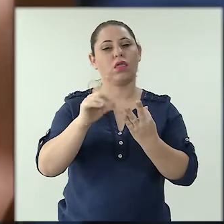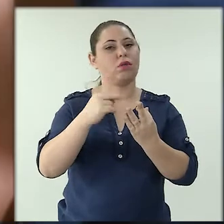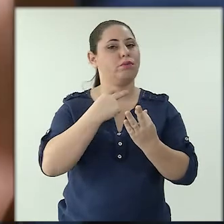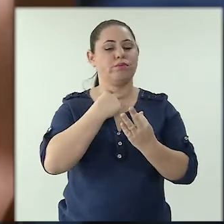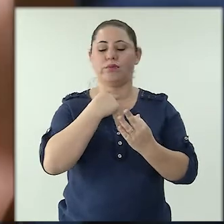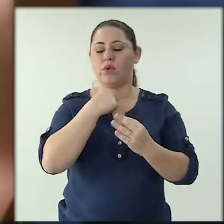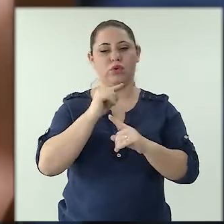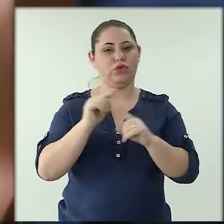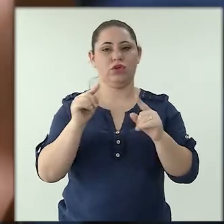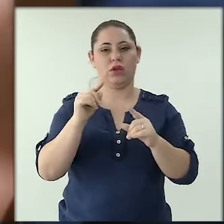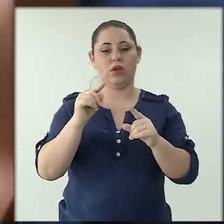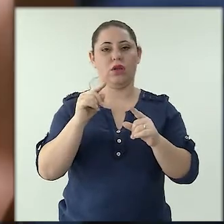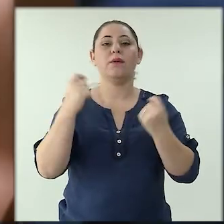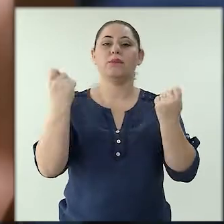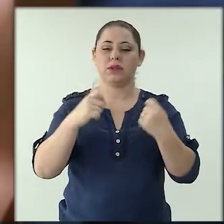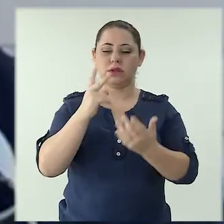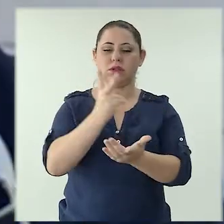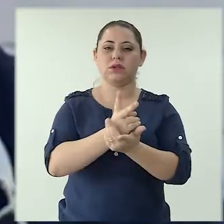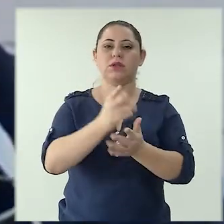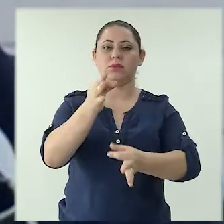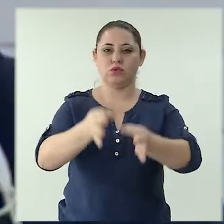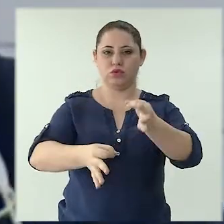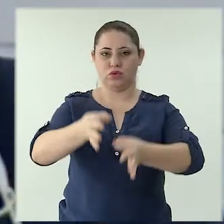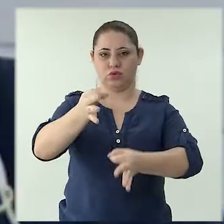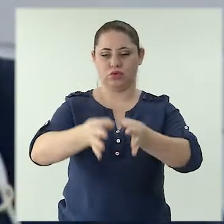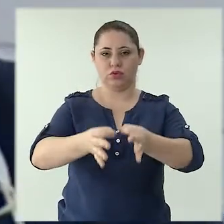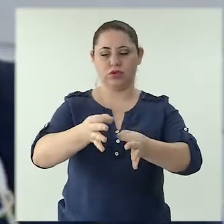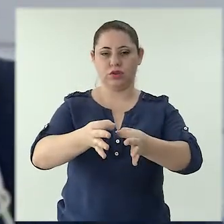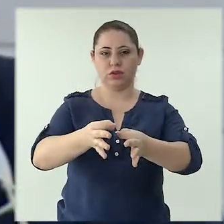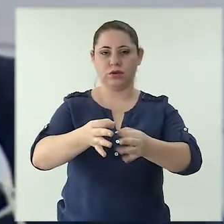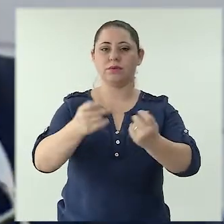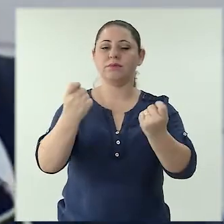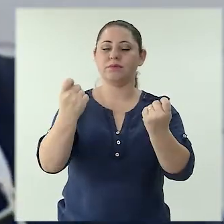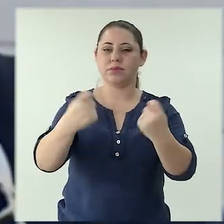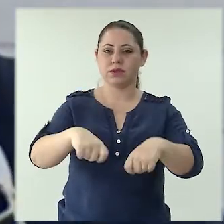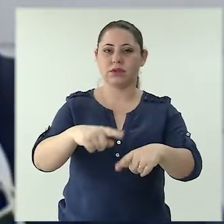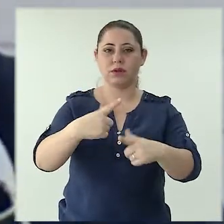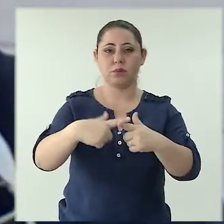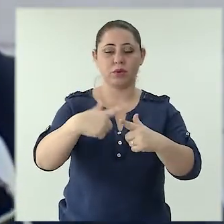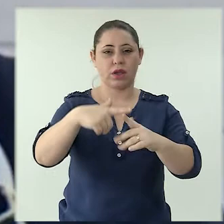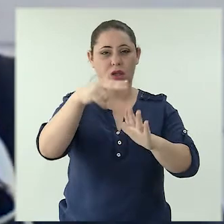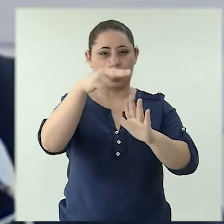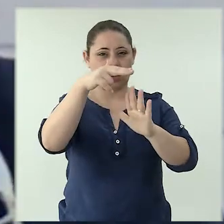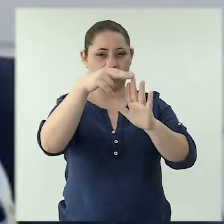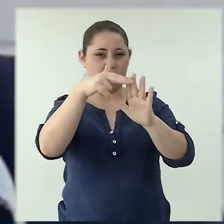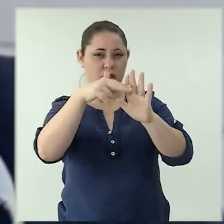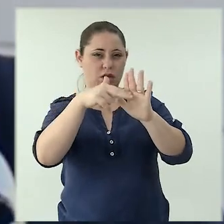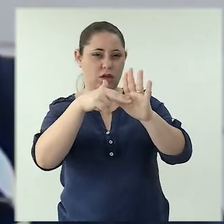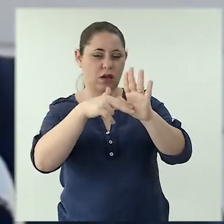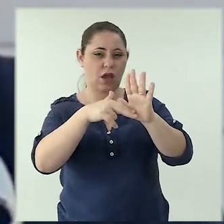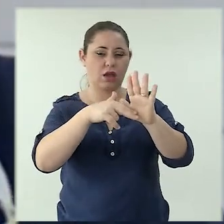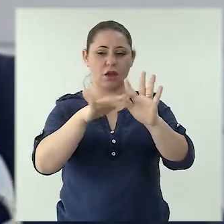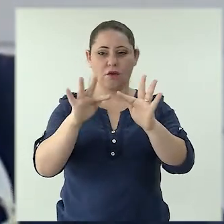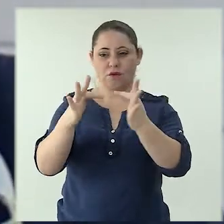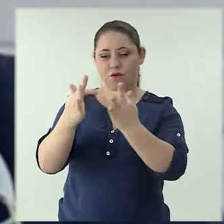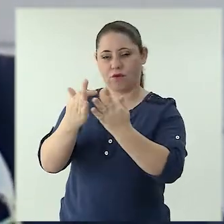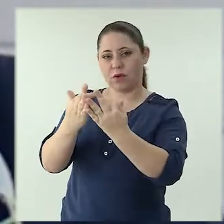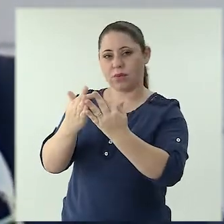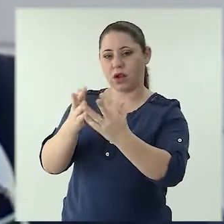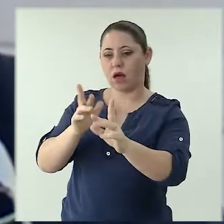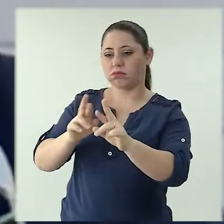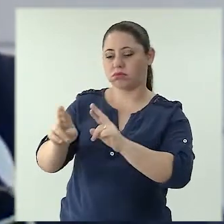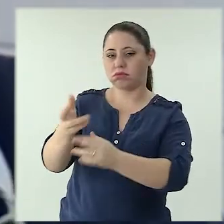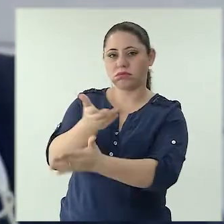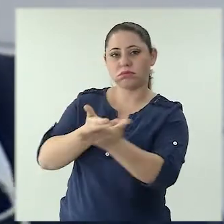não seria o caso de fazer por meio de uso capião extrajudicial, porque ele precisa, em regra, de um juiz de família